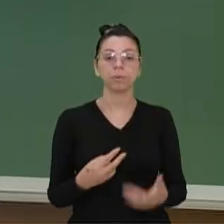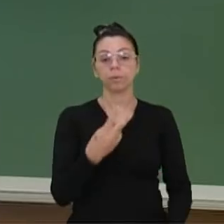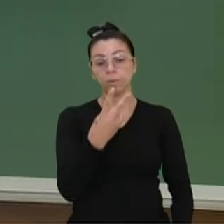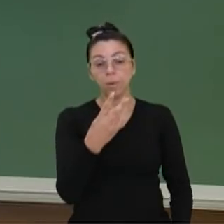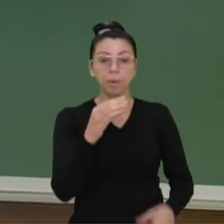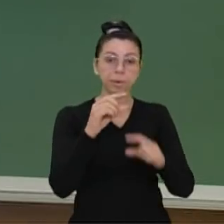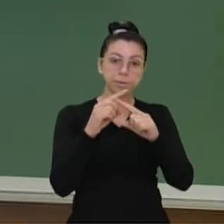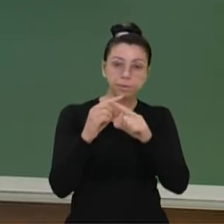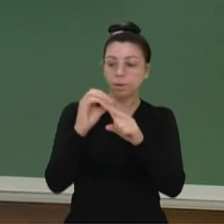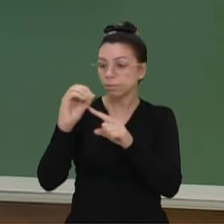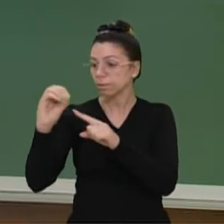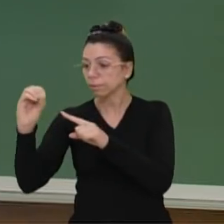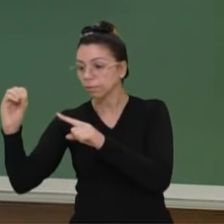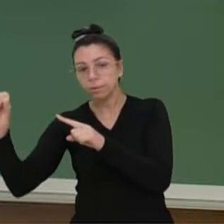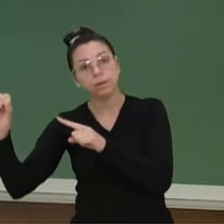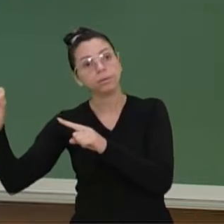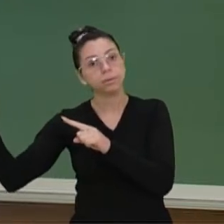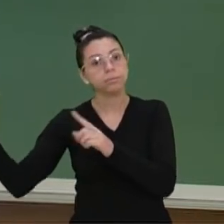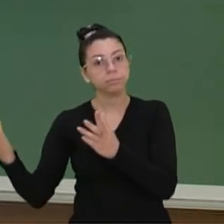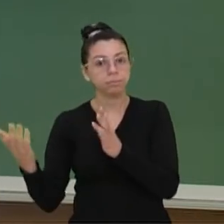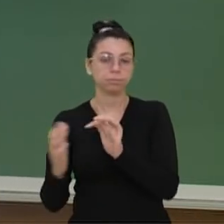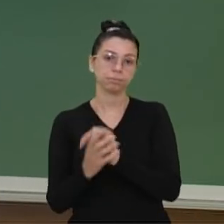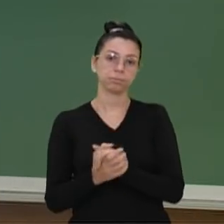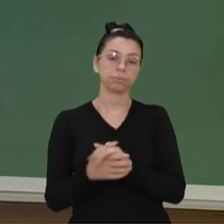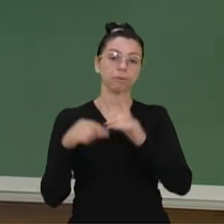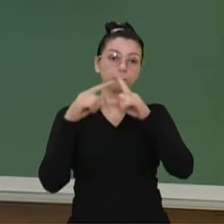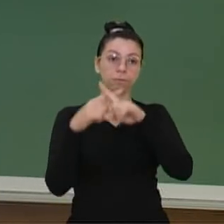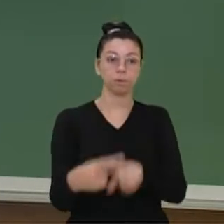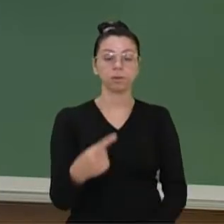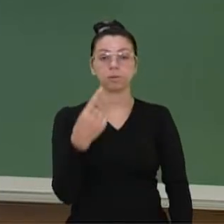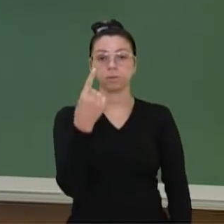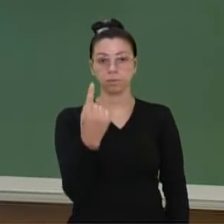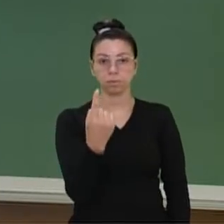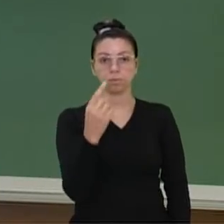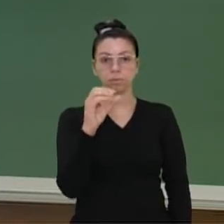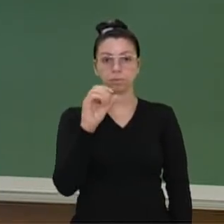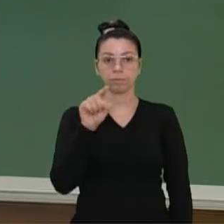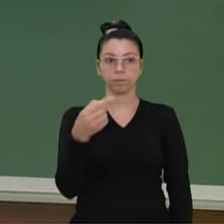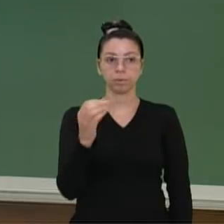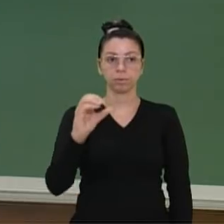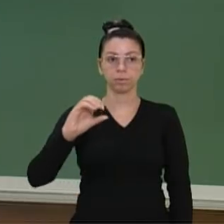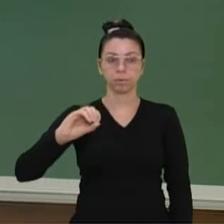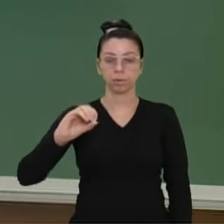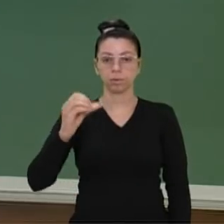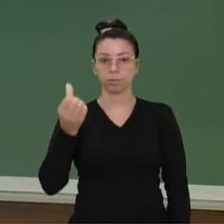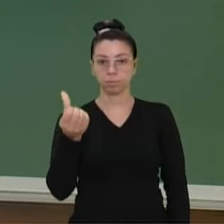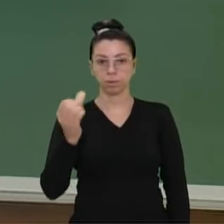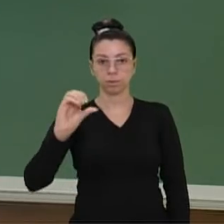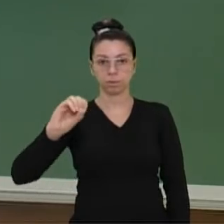né? 000,000, vezes 1,0609.